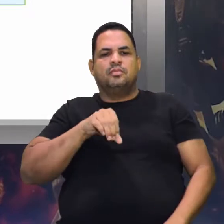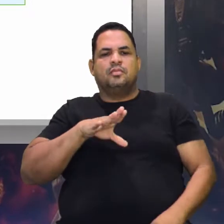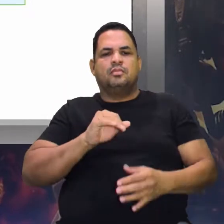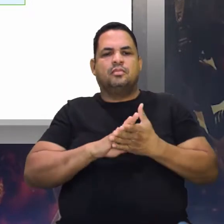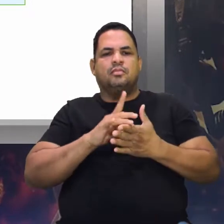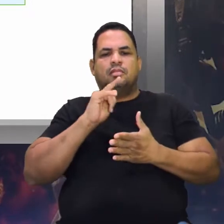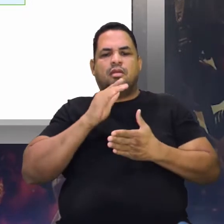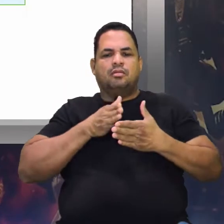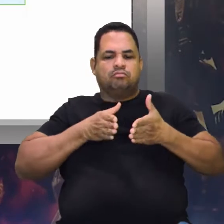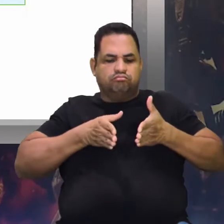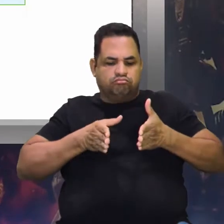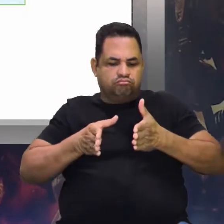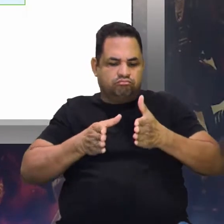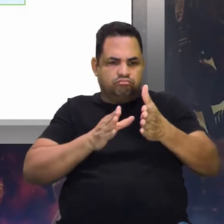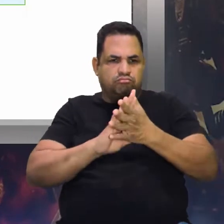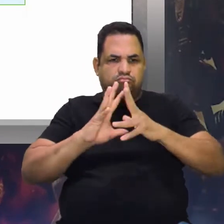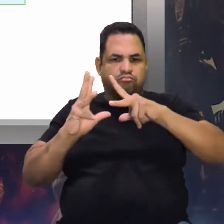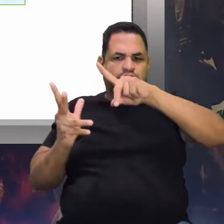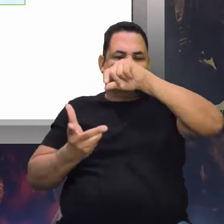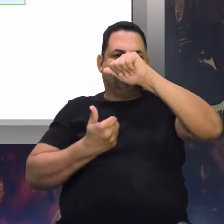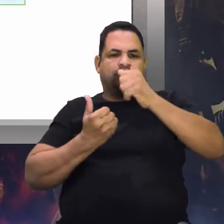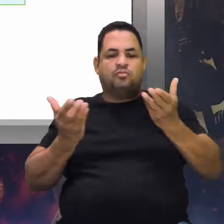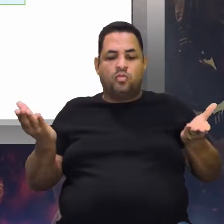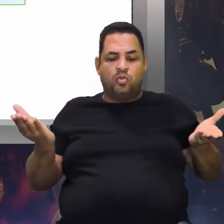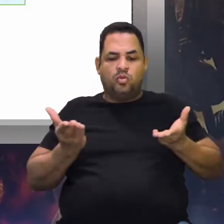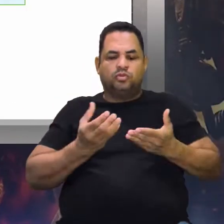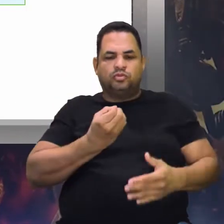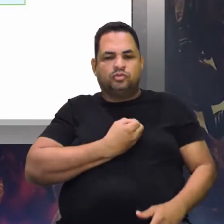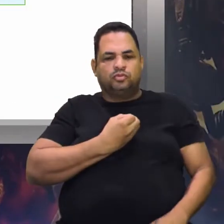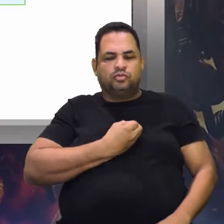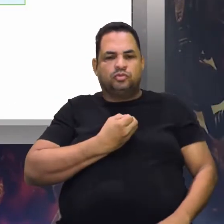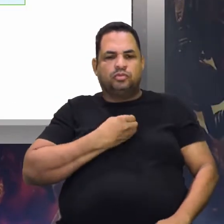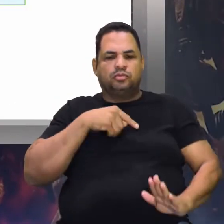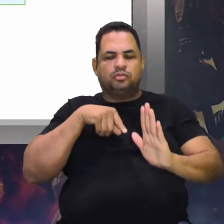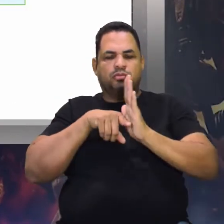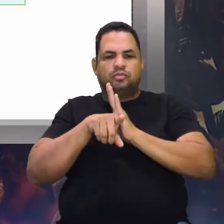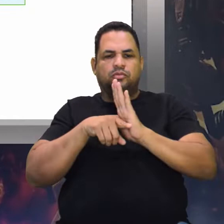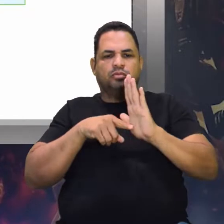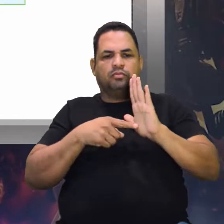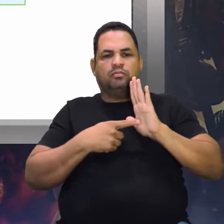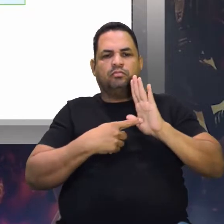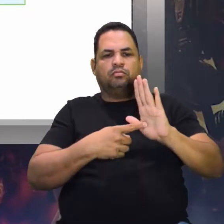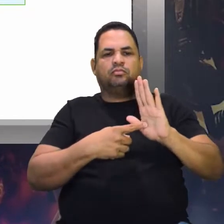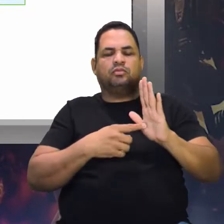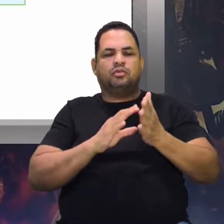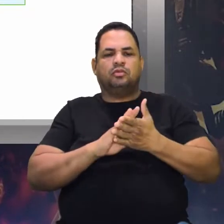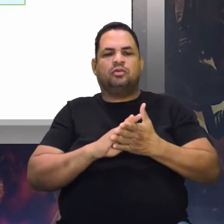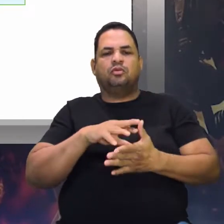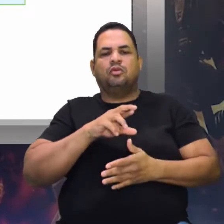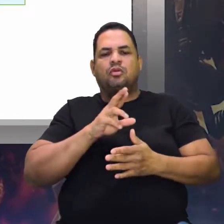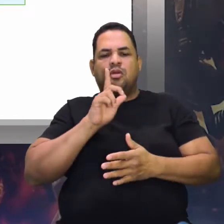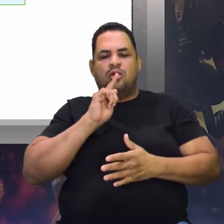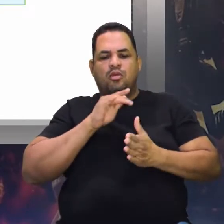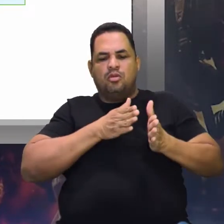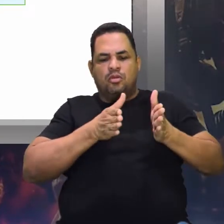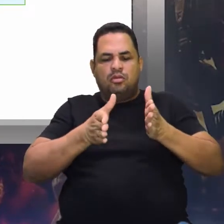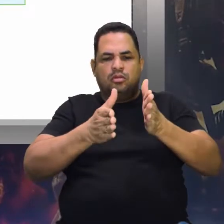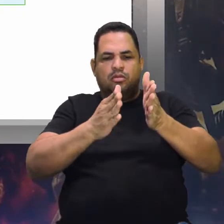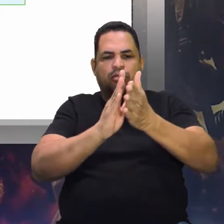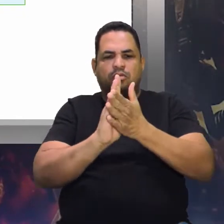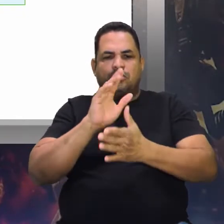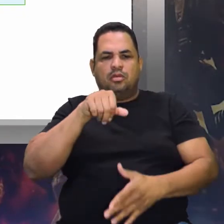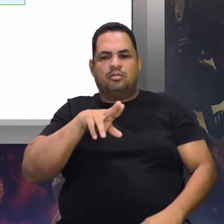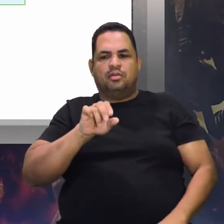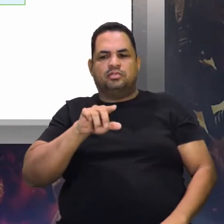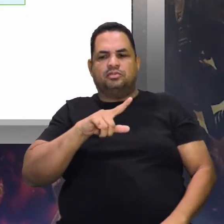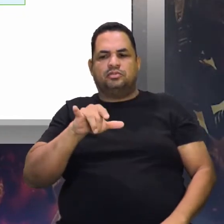mundo de extensão. Não, mas dados atuais do estudo mostrou-se que o rio Amazonas é muito maior,